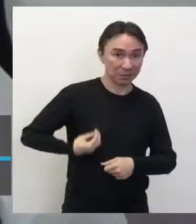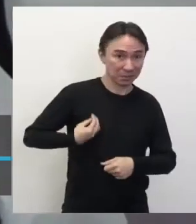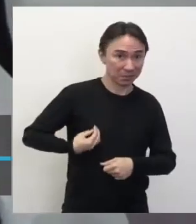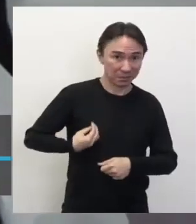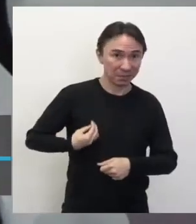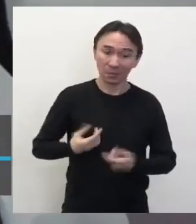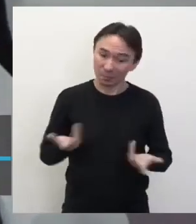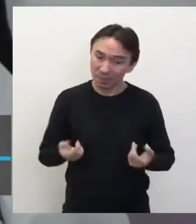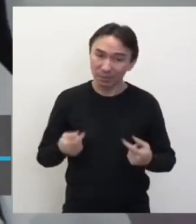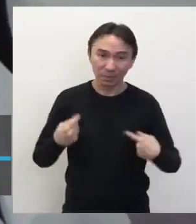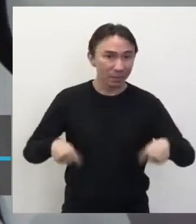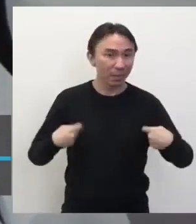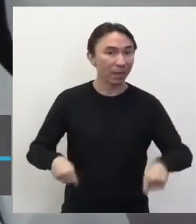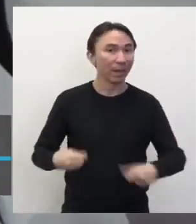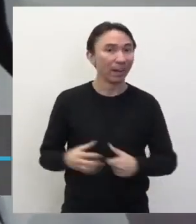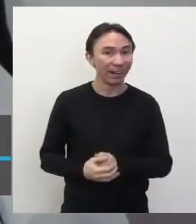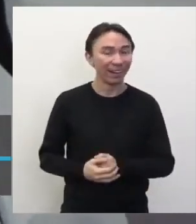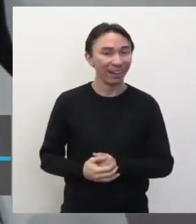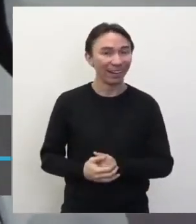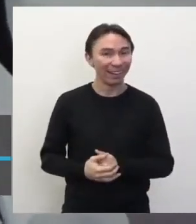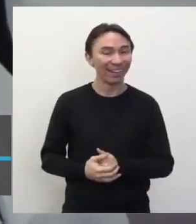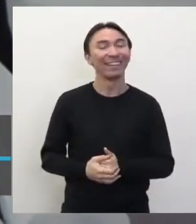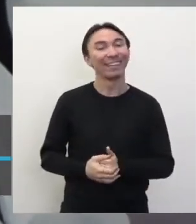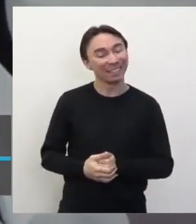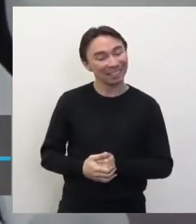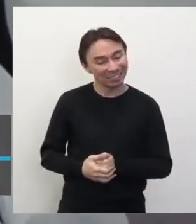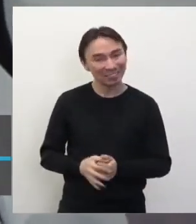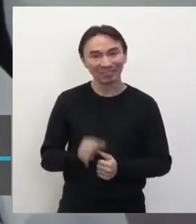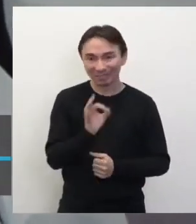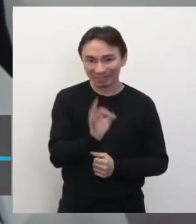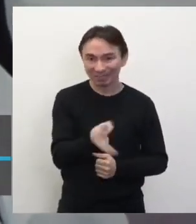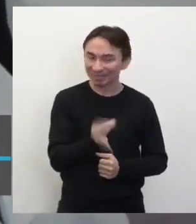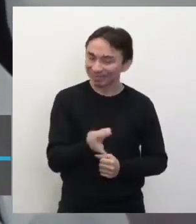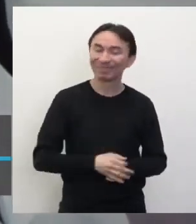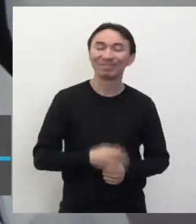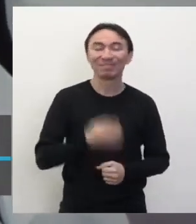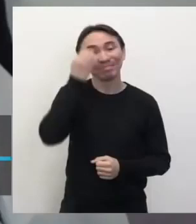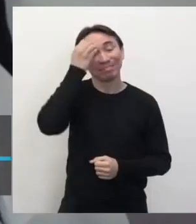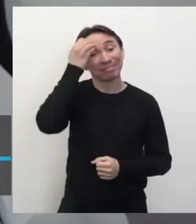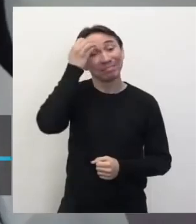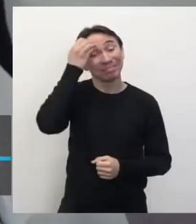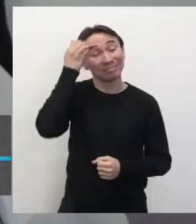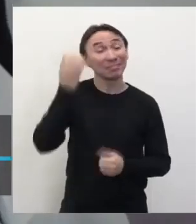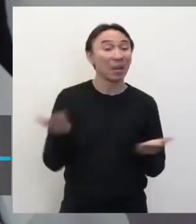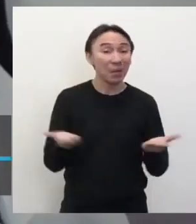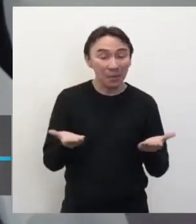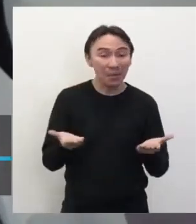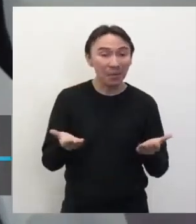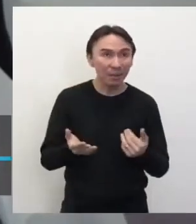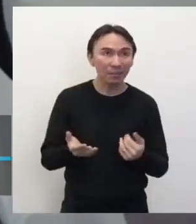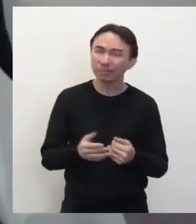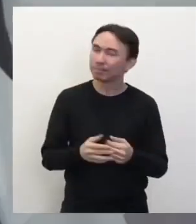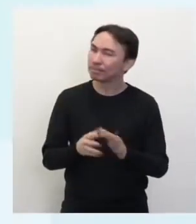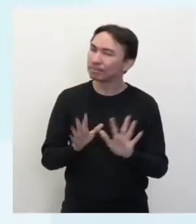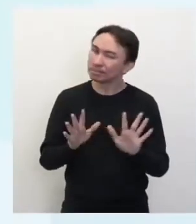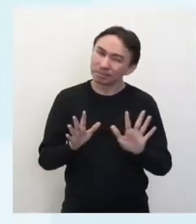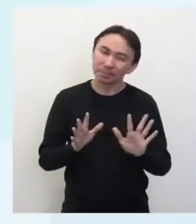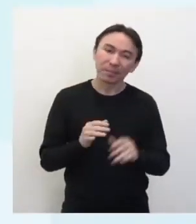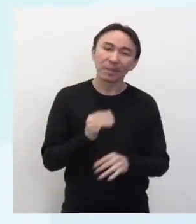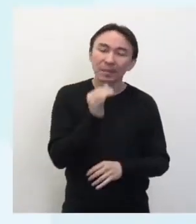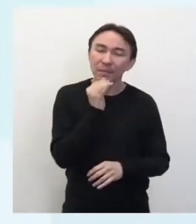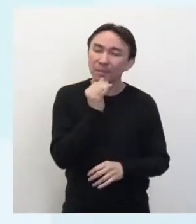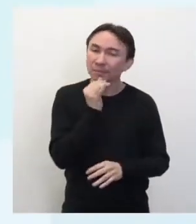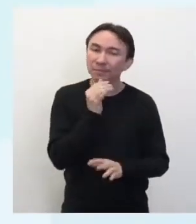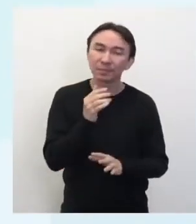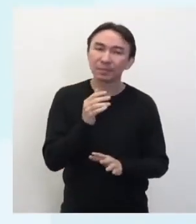bom? Muito bem. E aí, ó, eu quero saber agora o seguinte. Então,